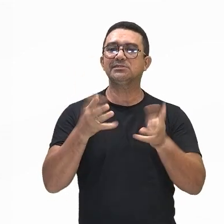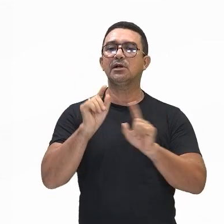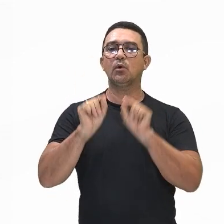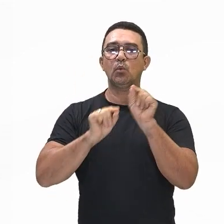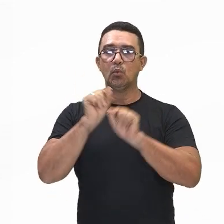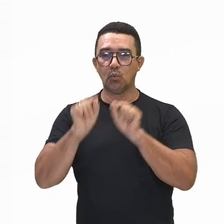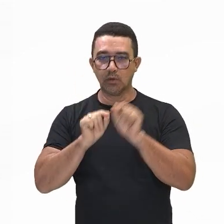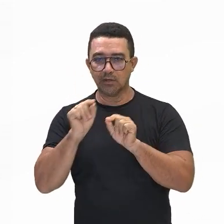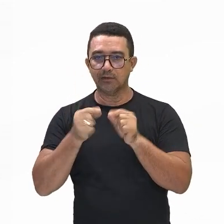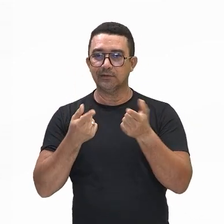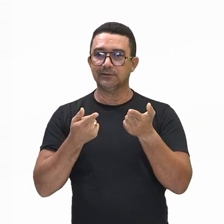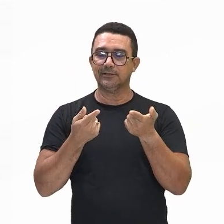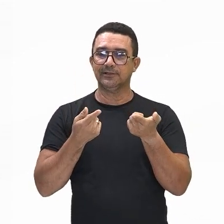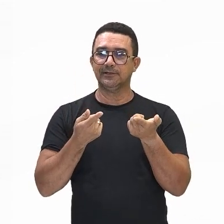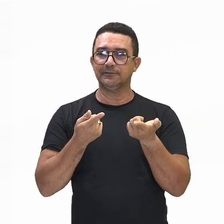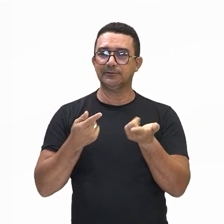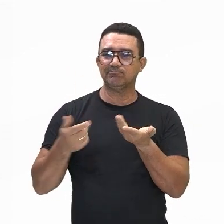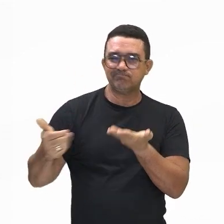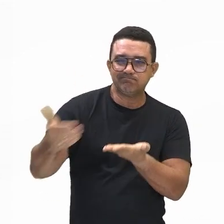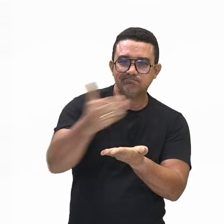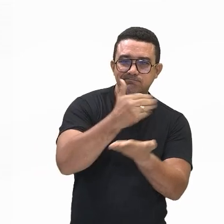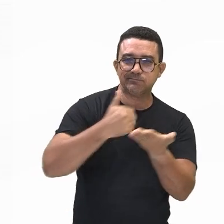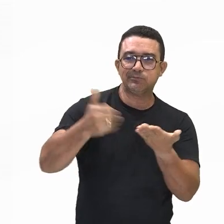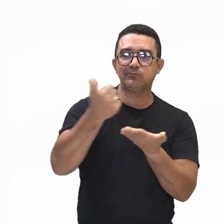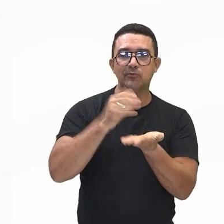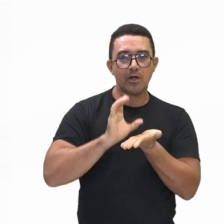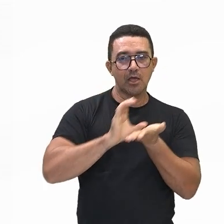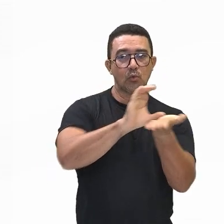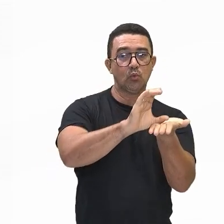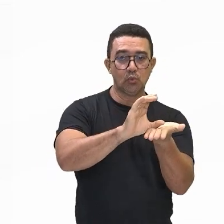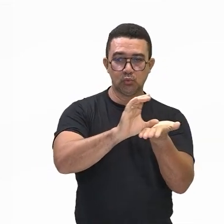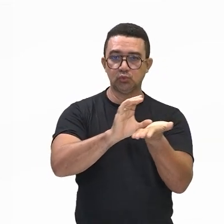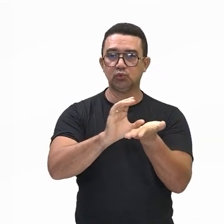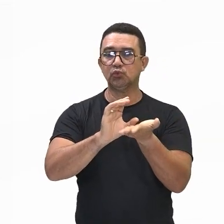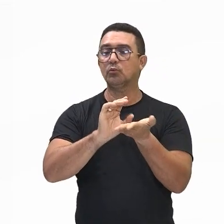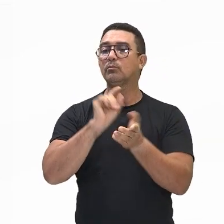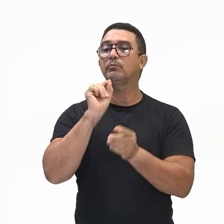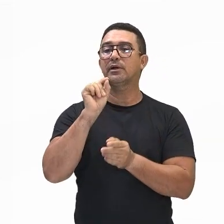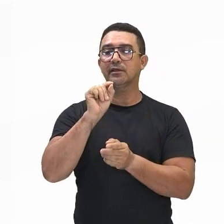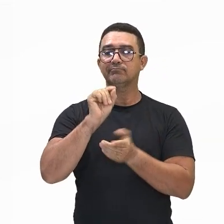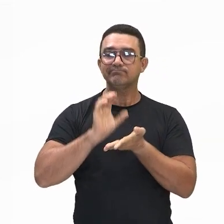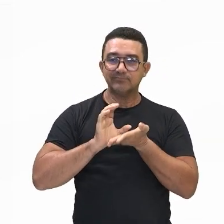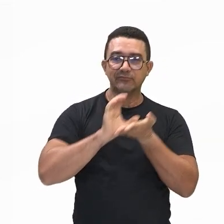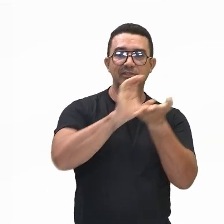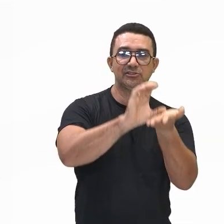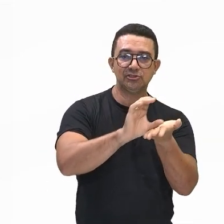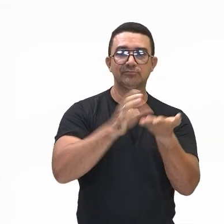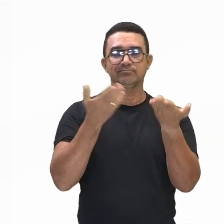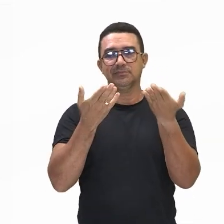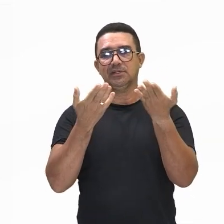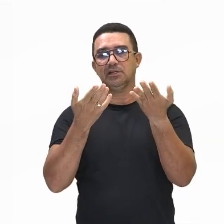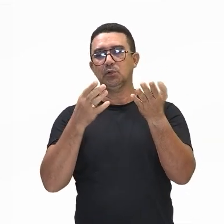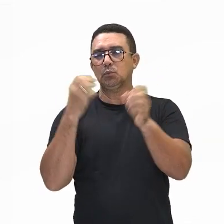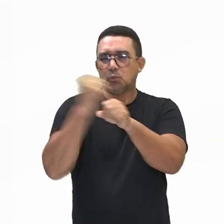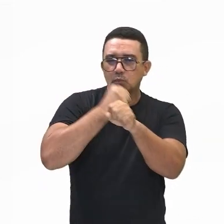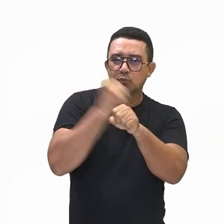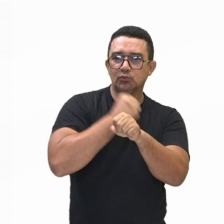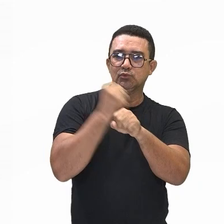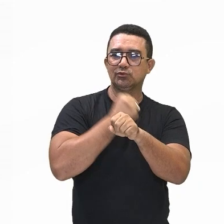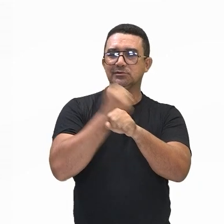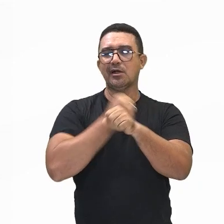mobilizar recursos, né, destinados ao quê? A parte de investimentos na infraestrutura, construção